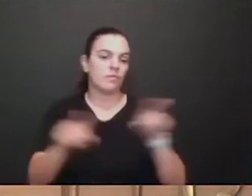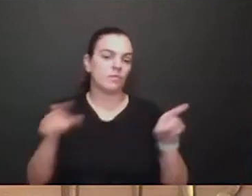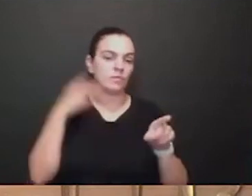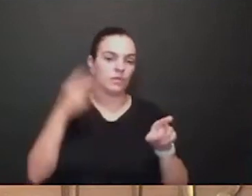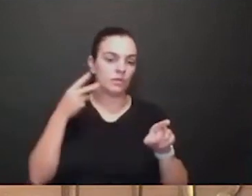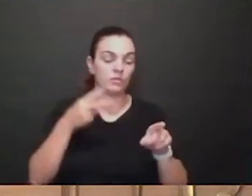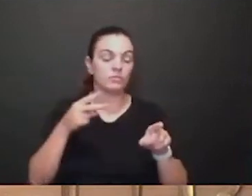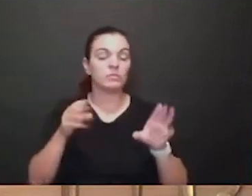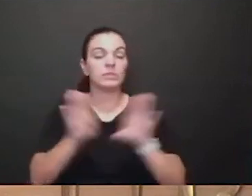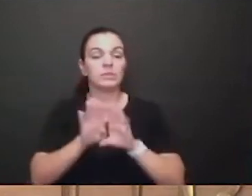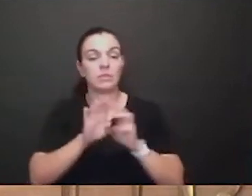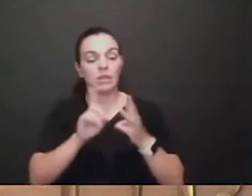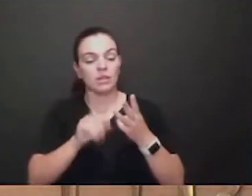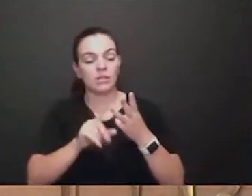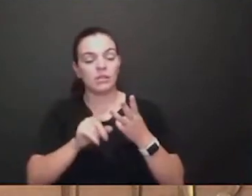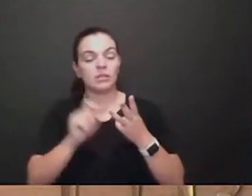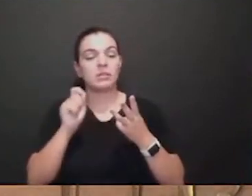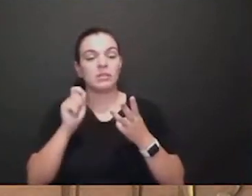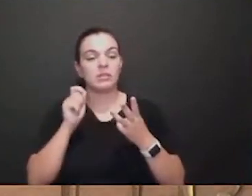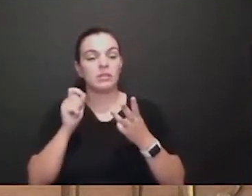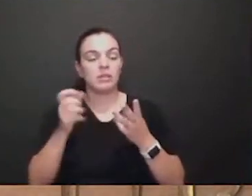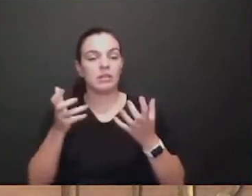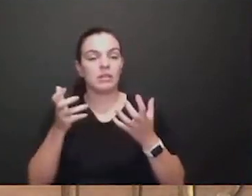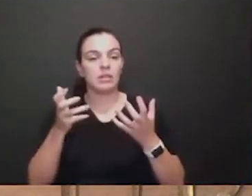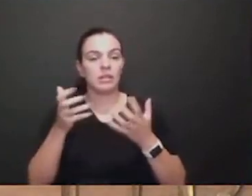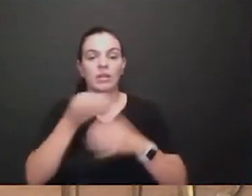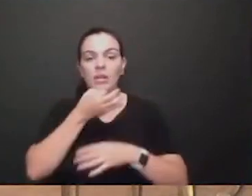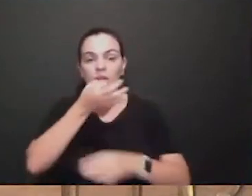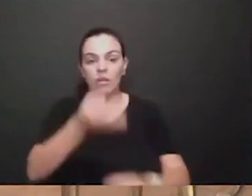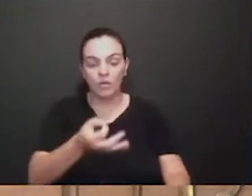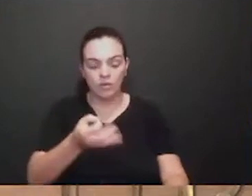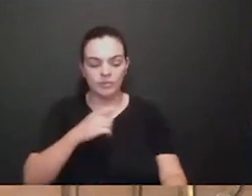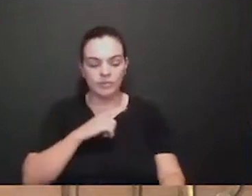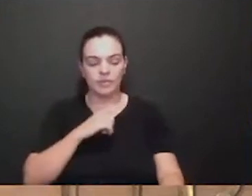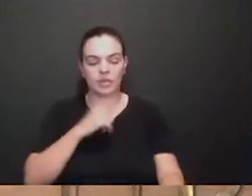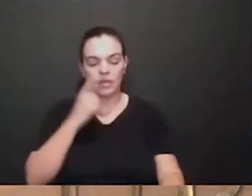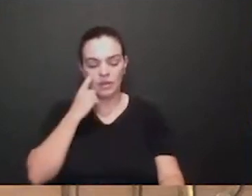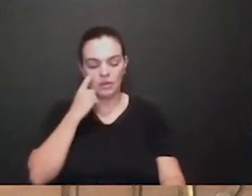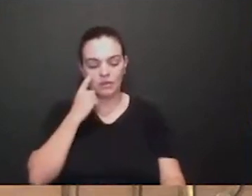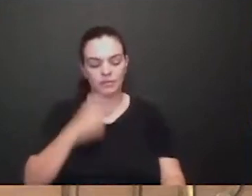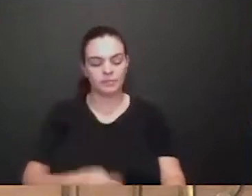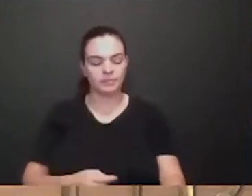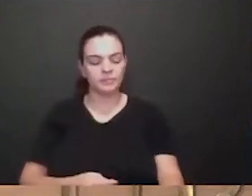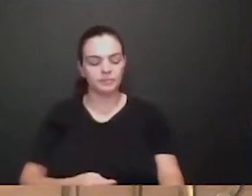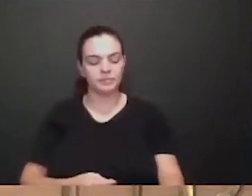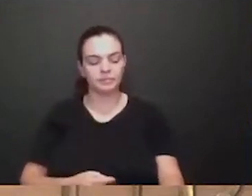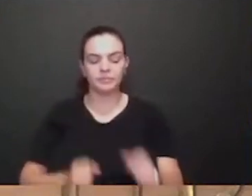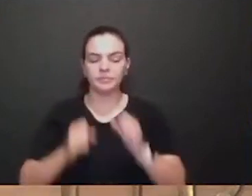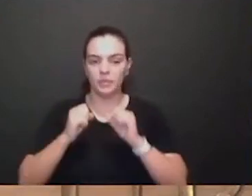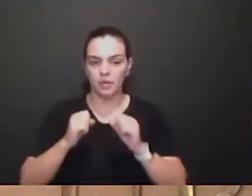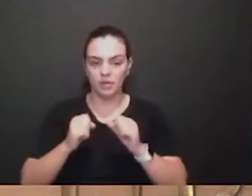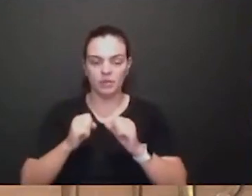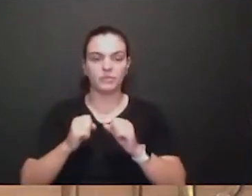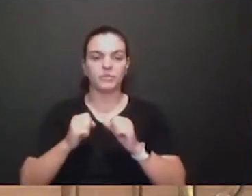queiram se manifestar, da seguinte maneira, os presentes poderão registrar sua manifestação